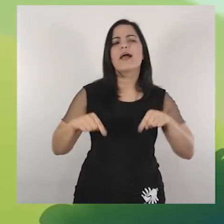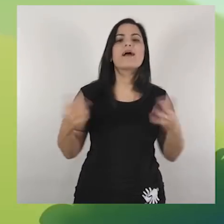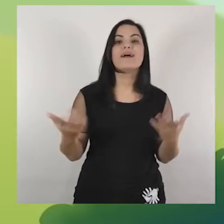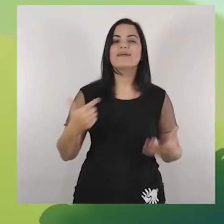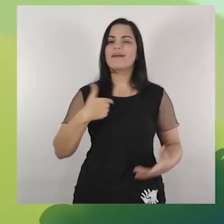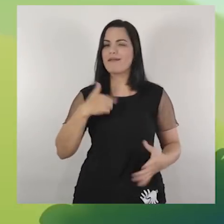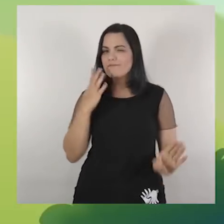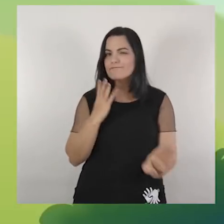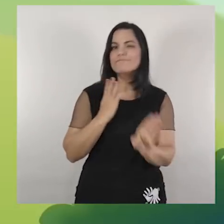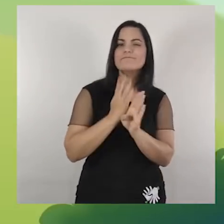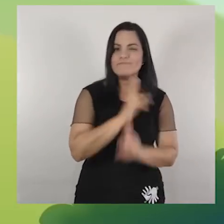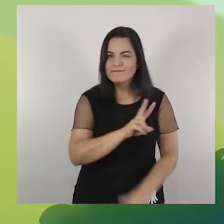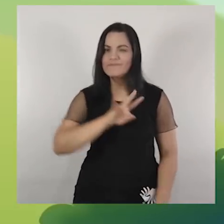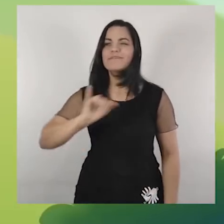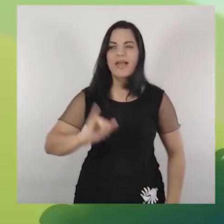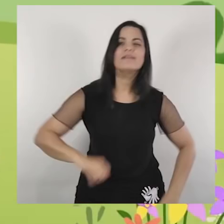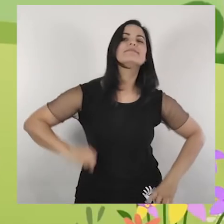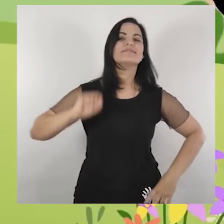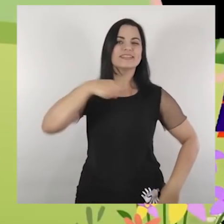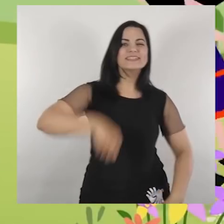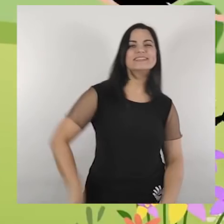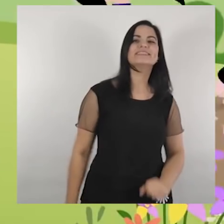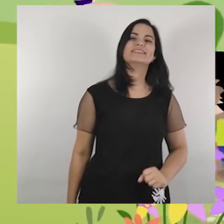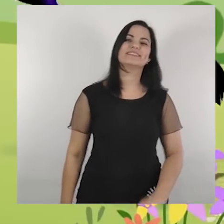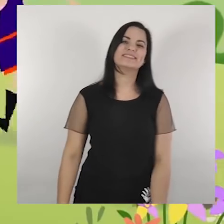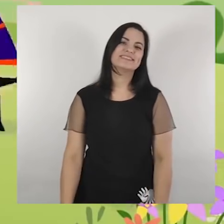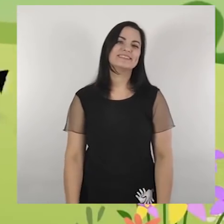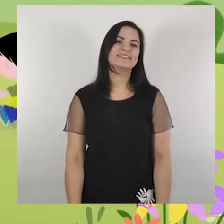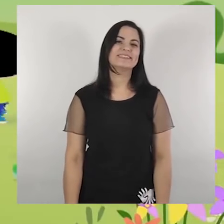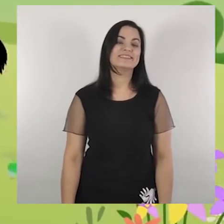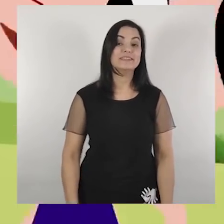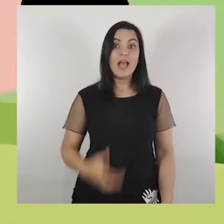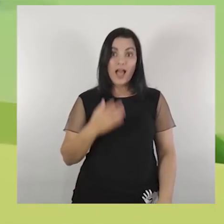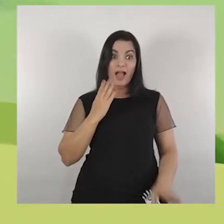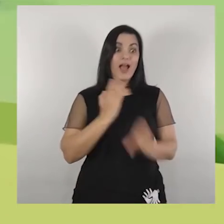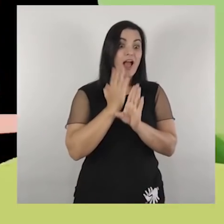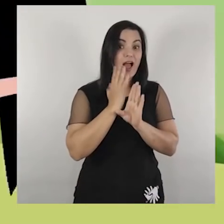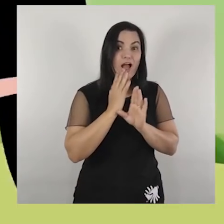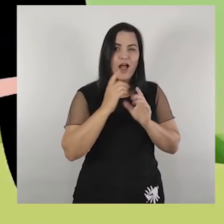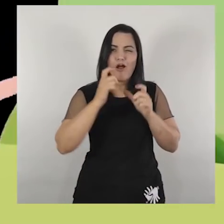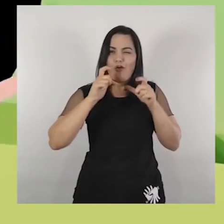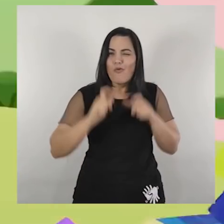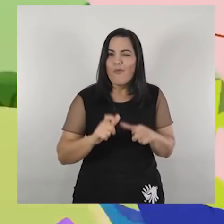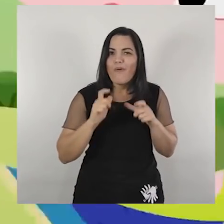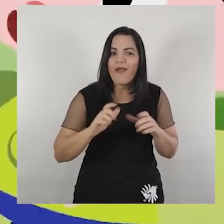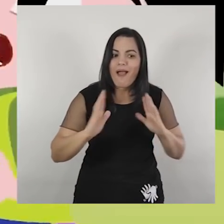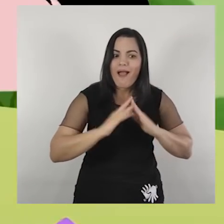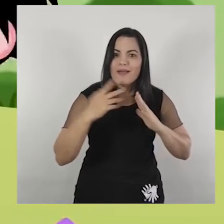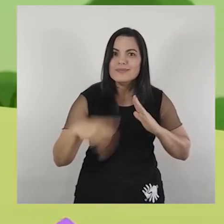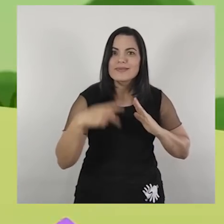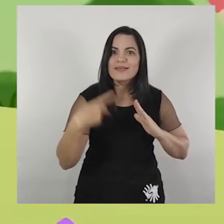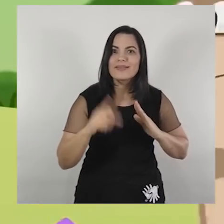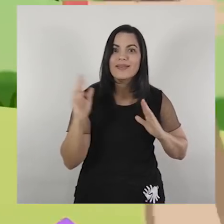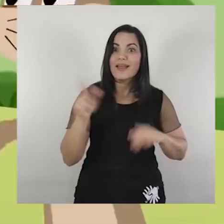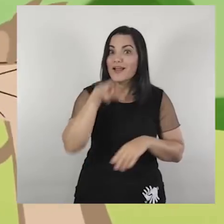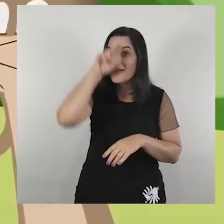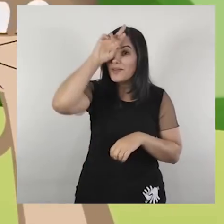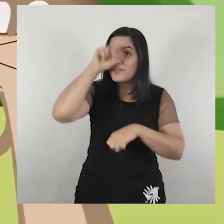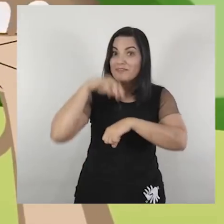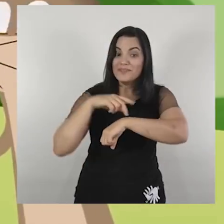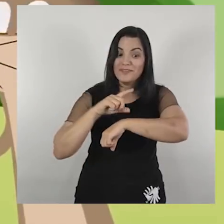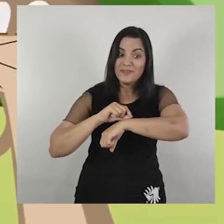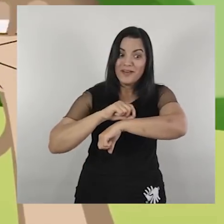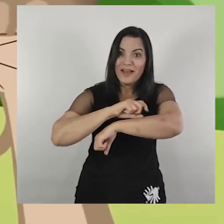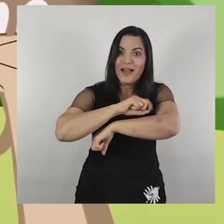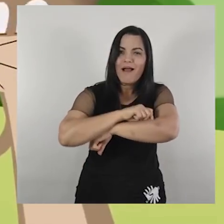tá acontecendo eu vou descobrir. Achamos o formigueiro. É pra lá que elas estão levando